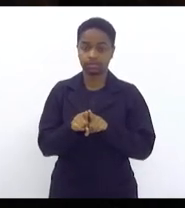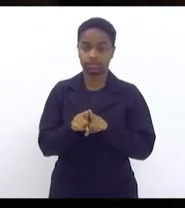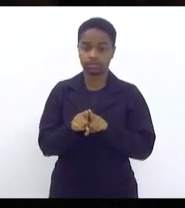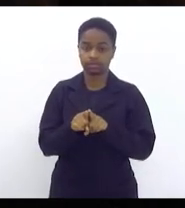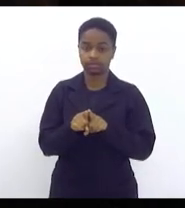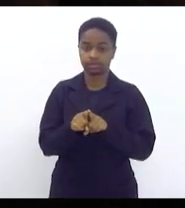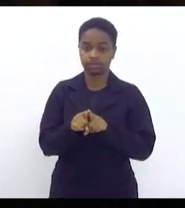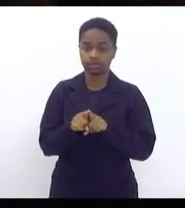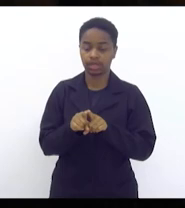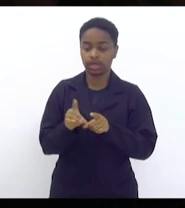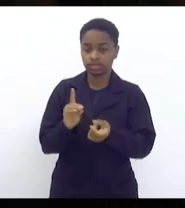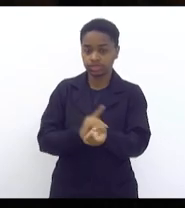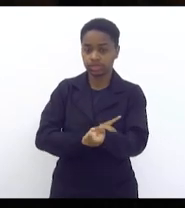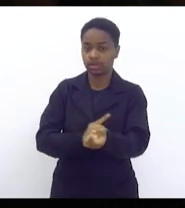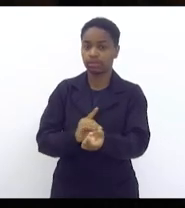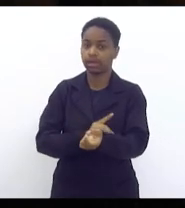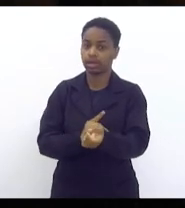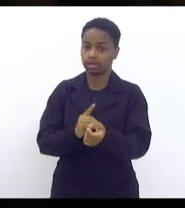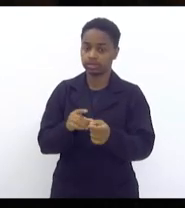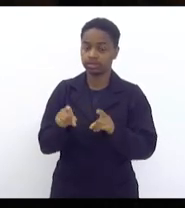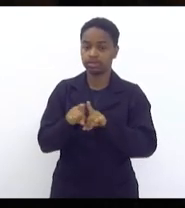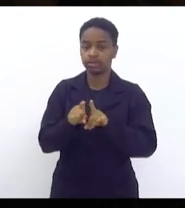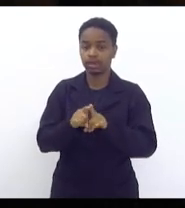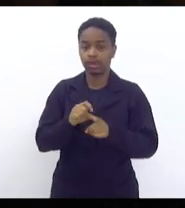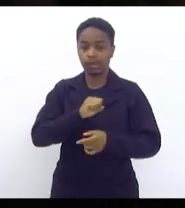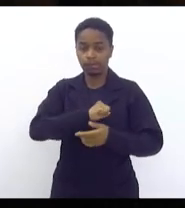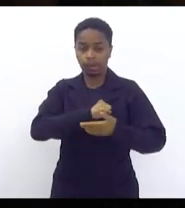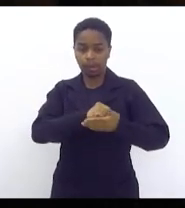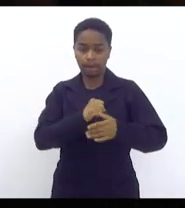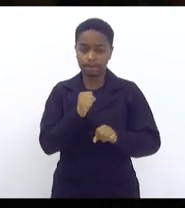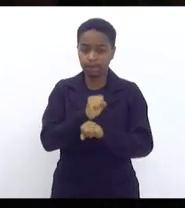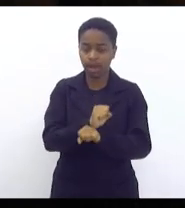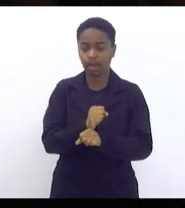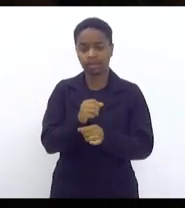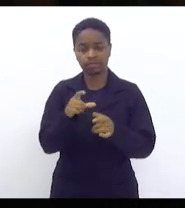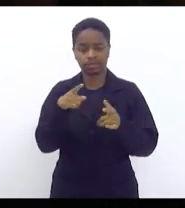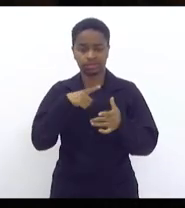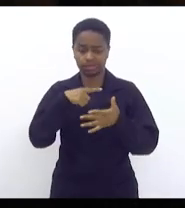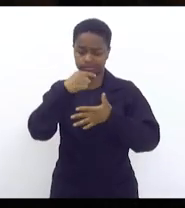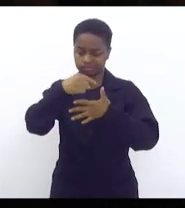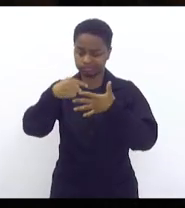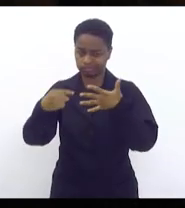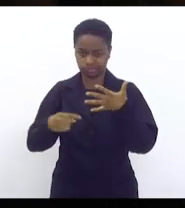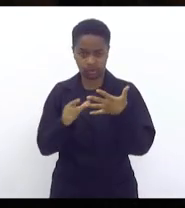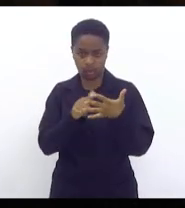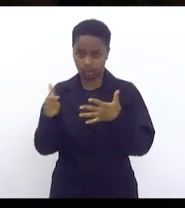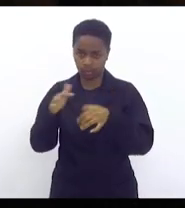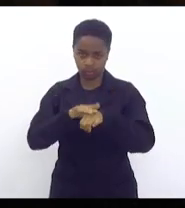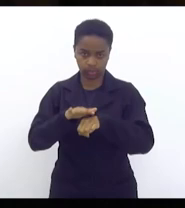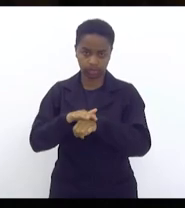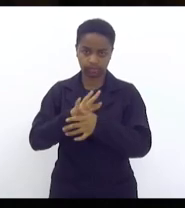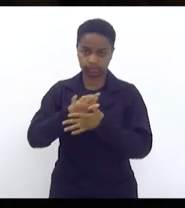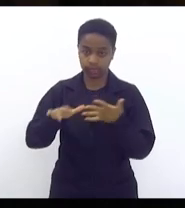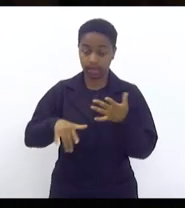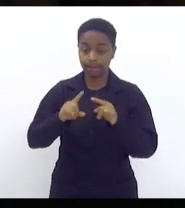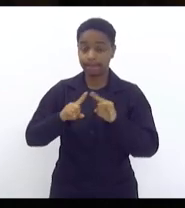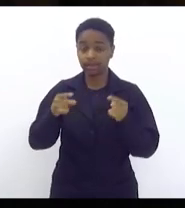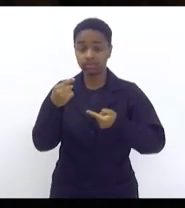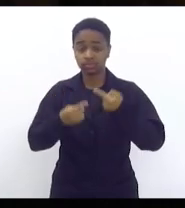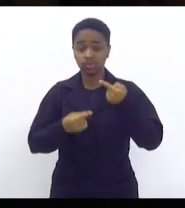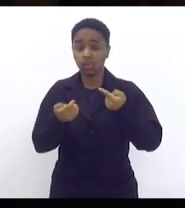questão da diabetes, dos infartos dos miocárdios, etc., etc., uma discussão de